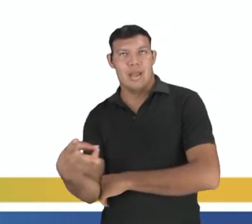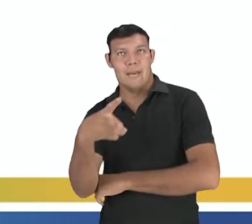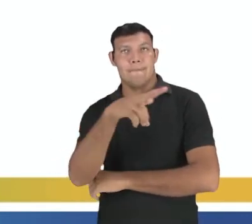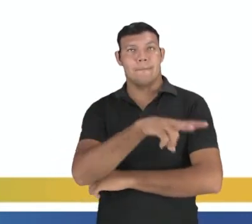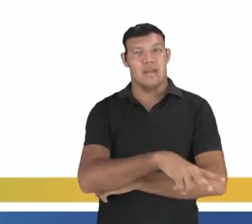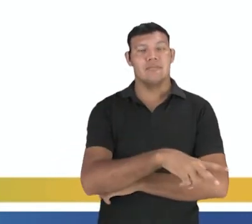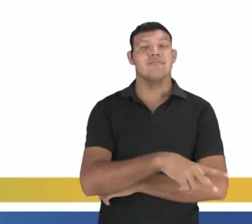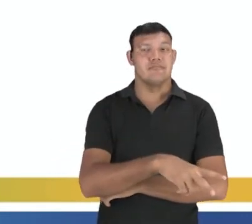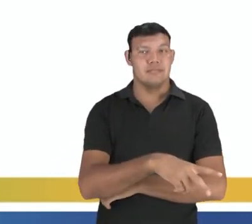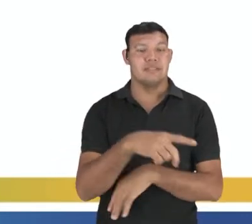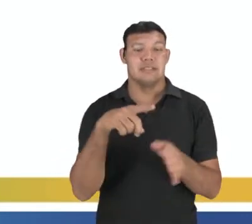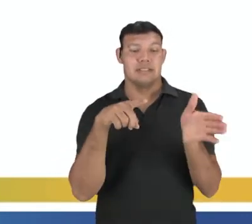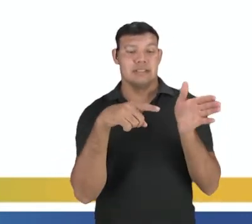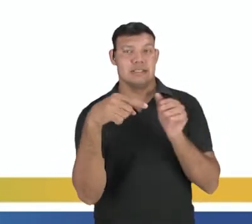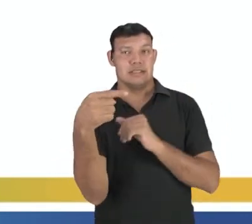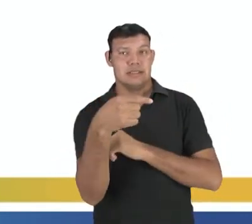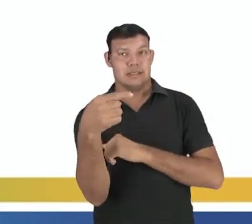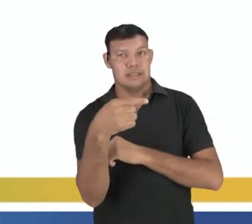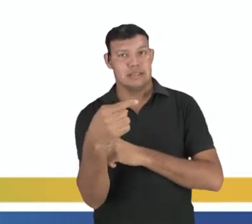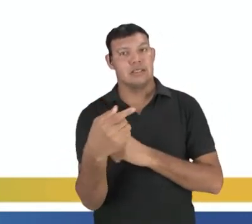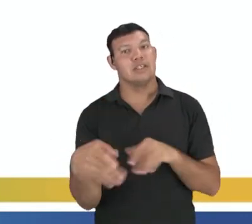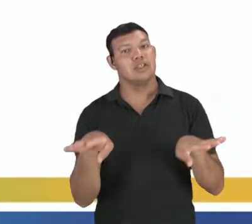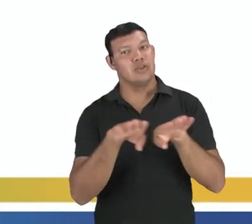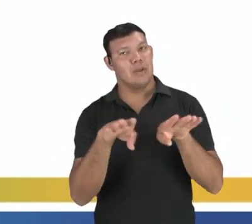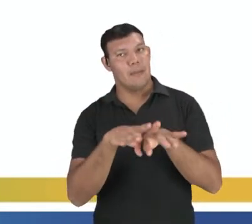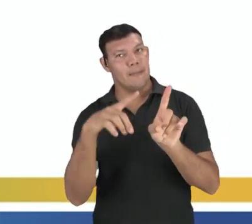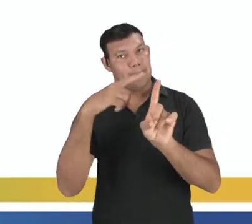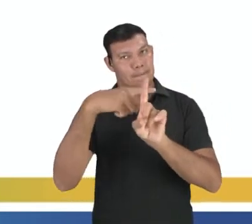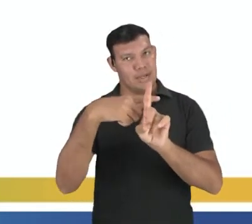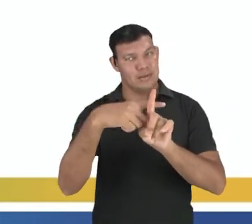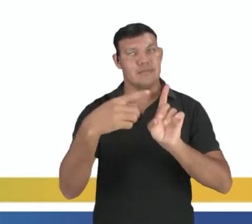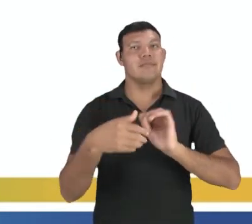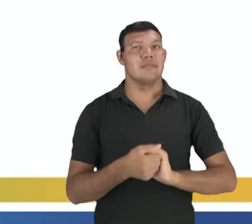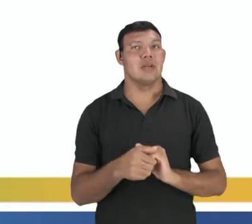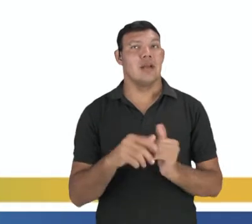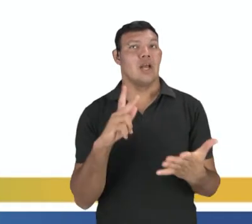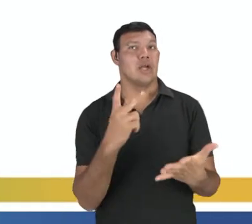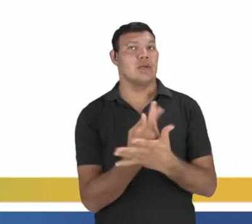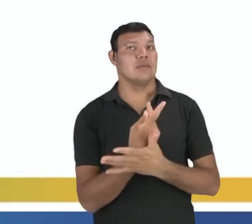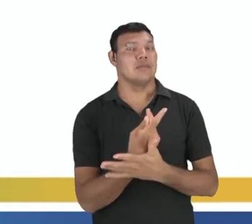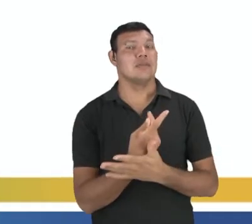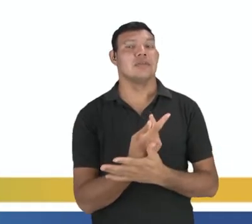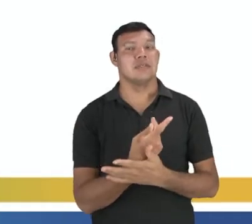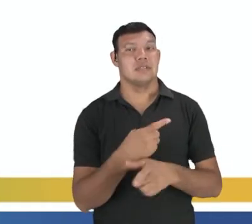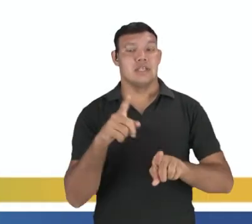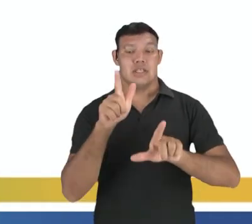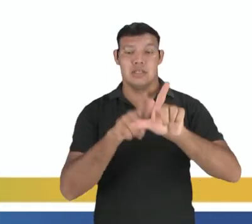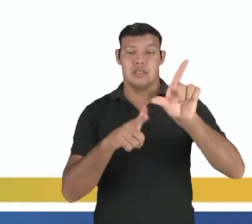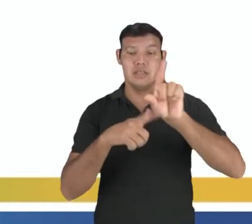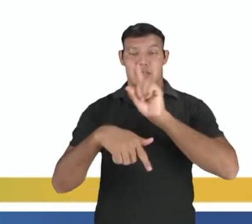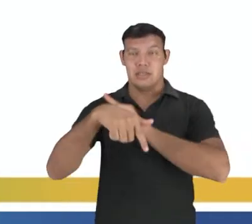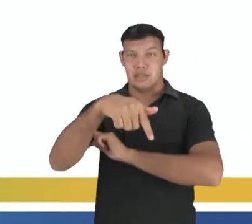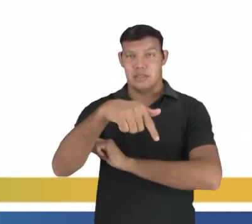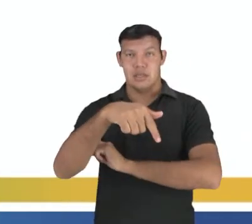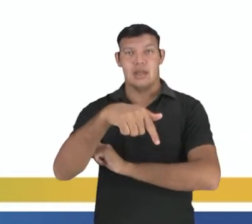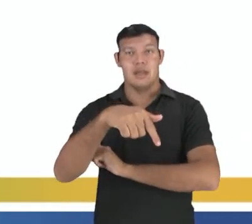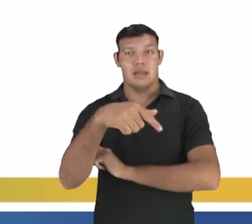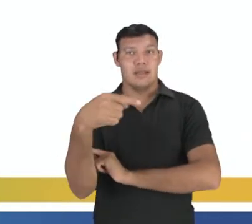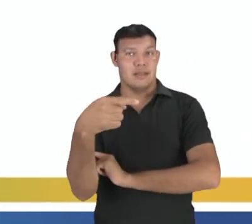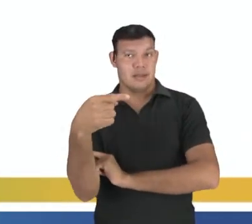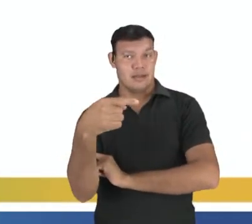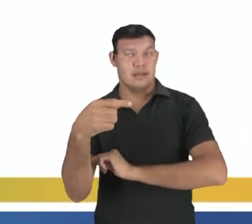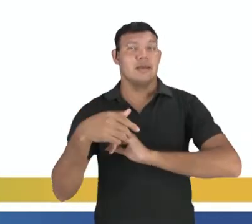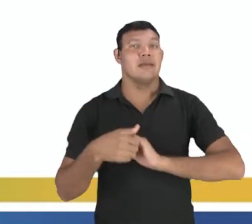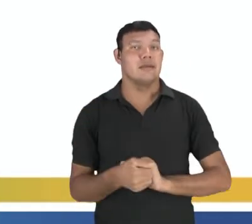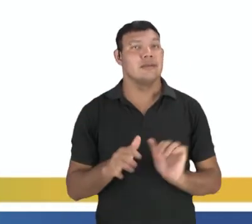alternadamente negativos e positivos, o que ocorre quando a razão é negativa, ou